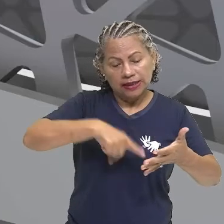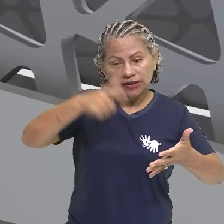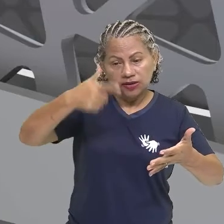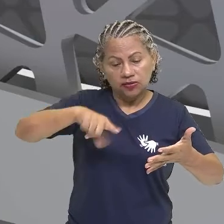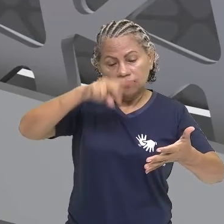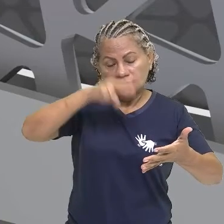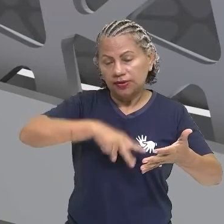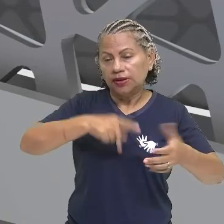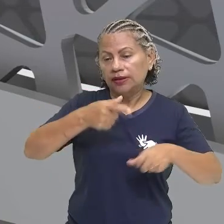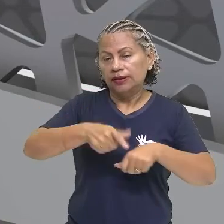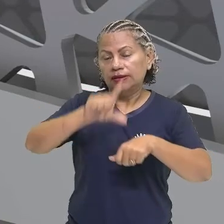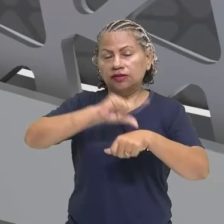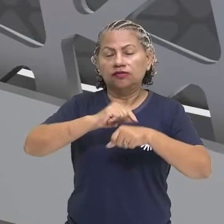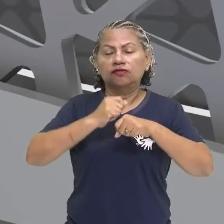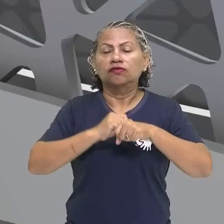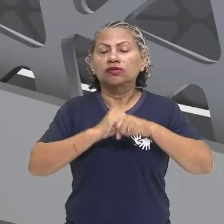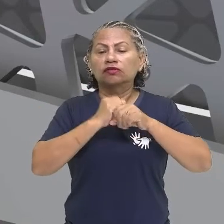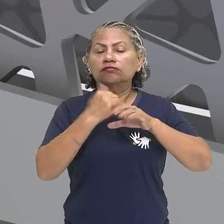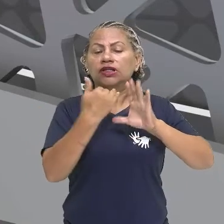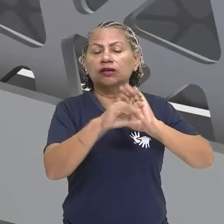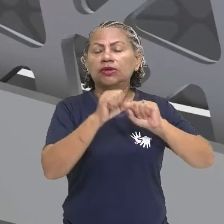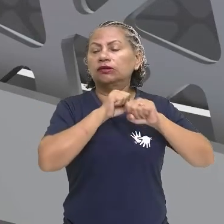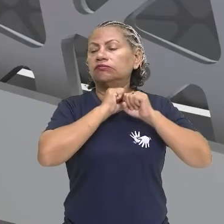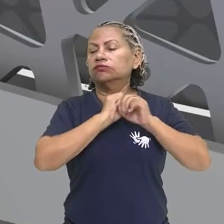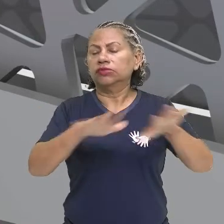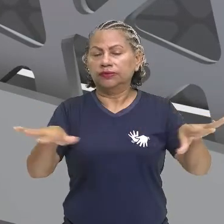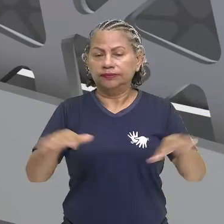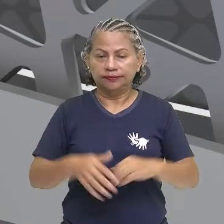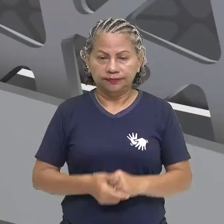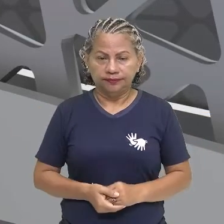de publicar. Agora nós vamos fazer uma pequena